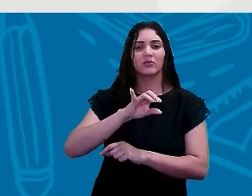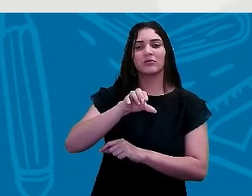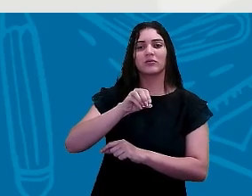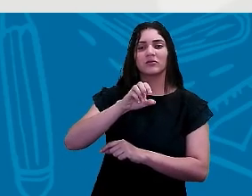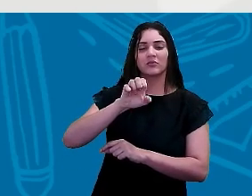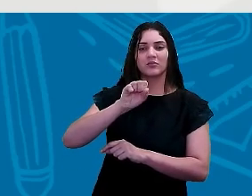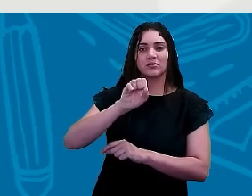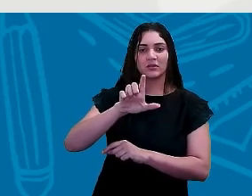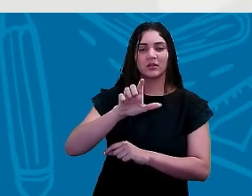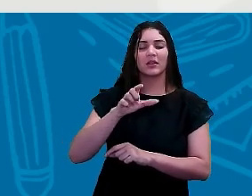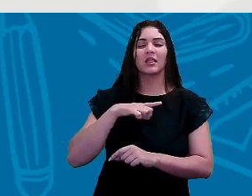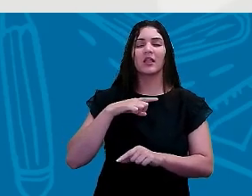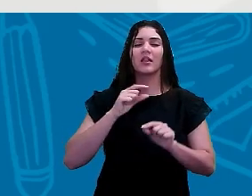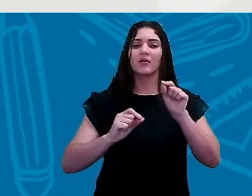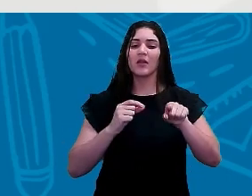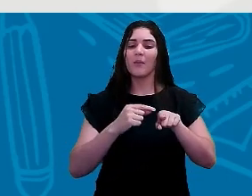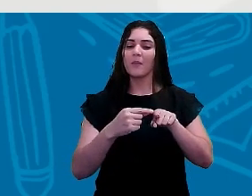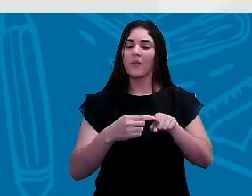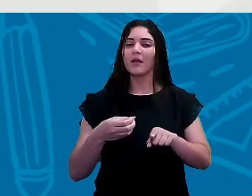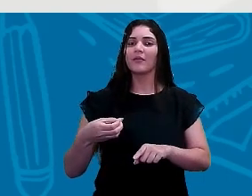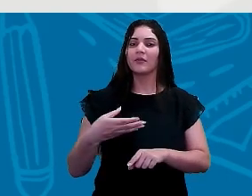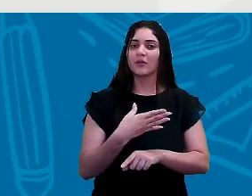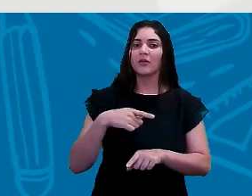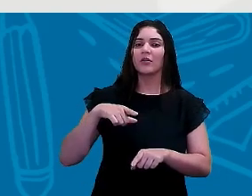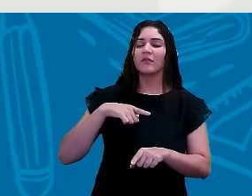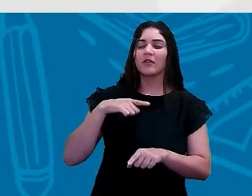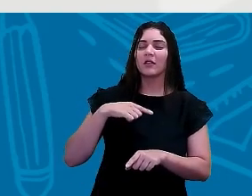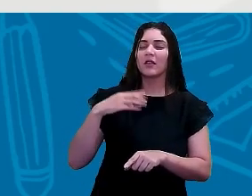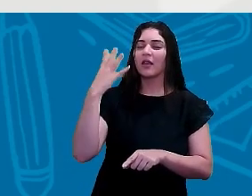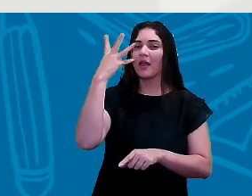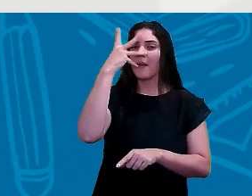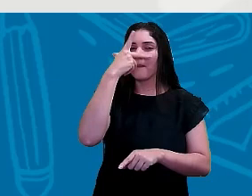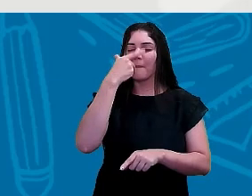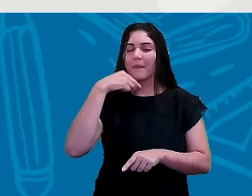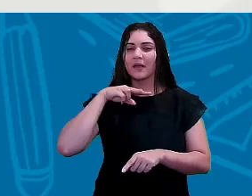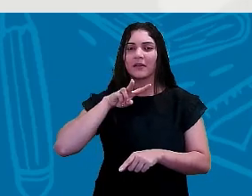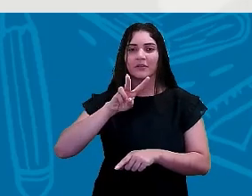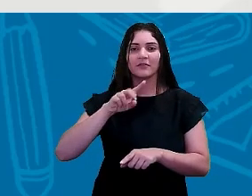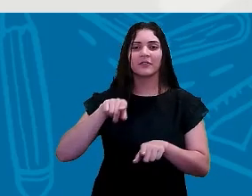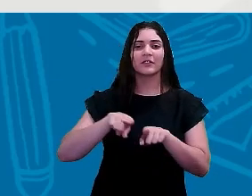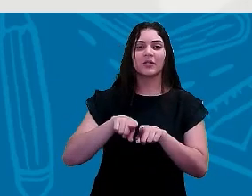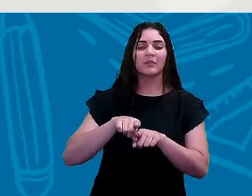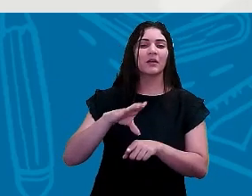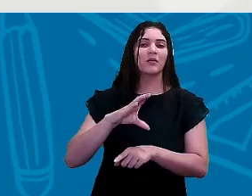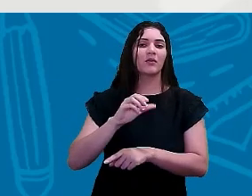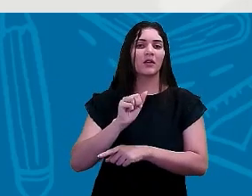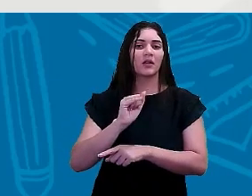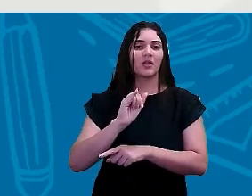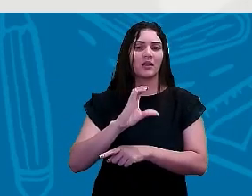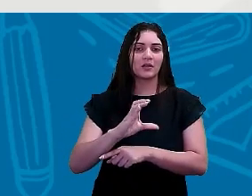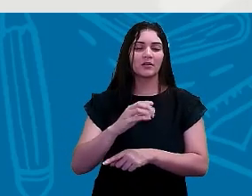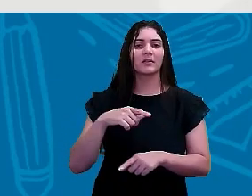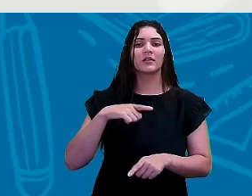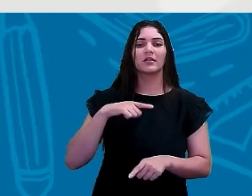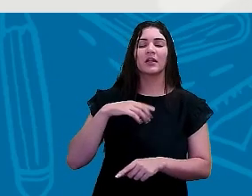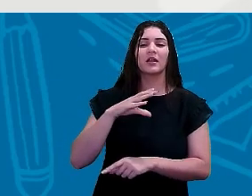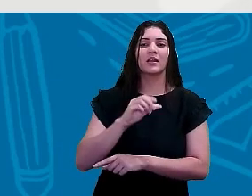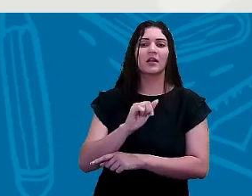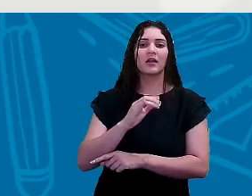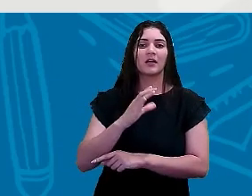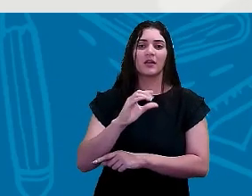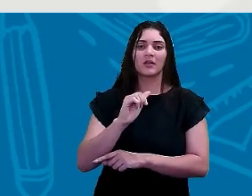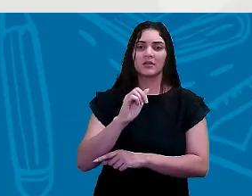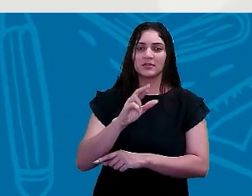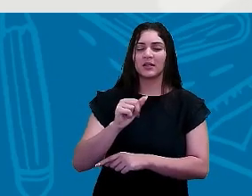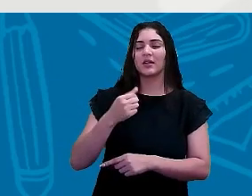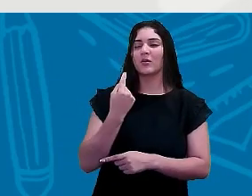Bairro Novo, temos também a Bela Vista, o Bairro Caique, temos o Caiçara,